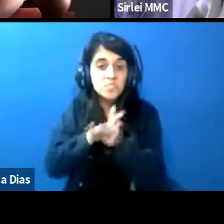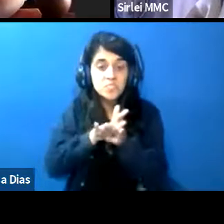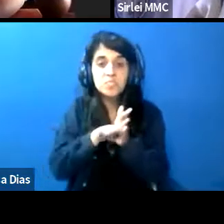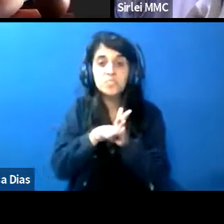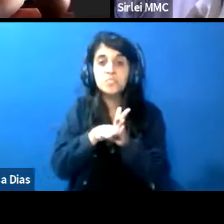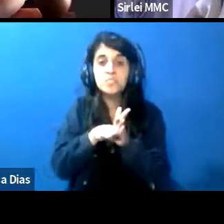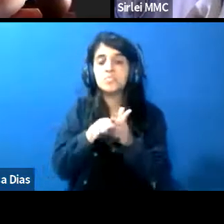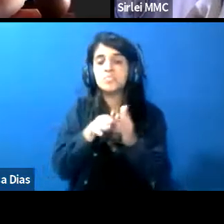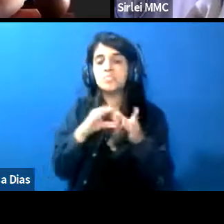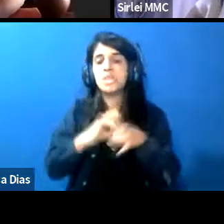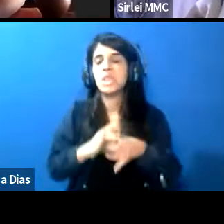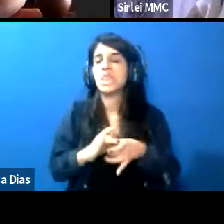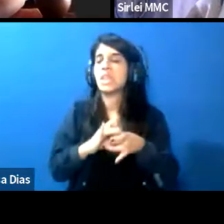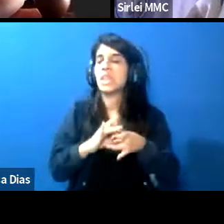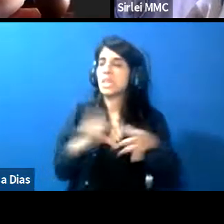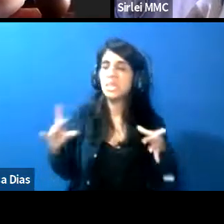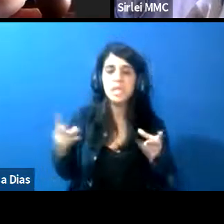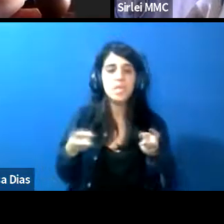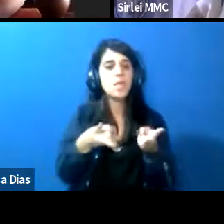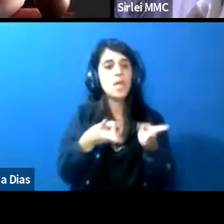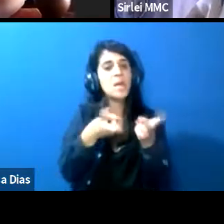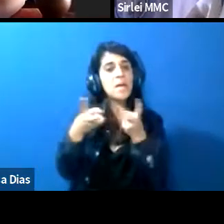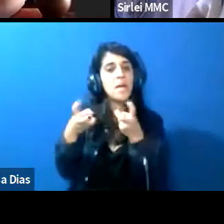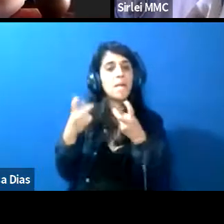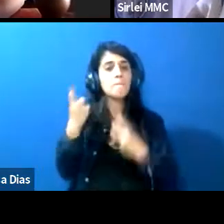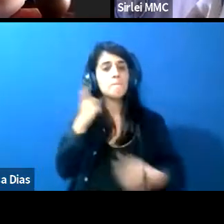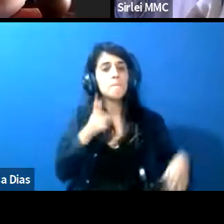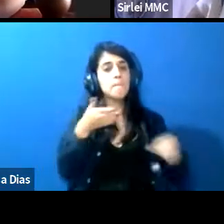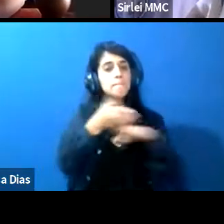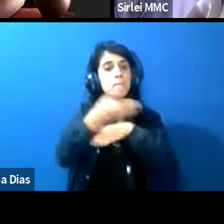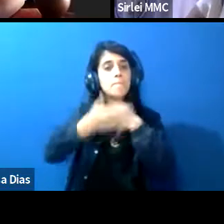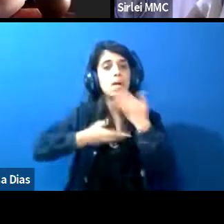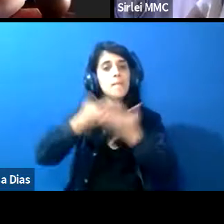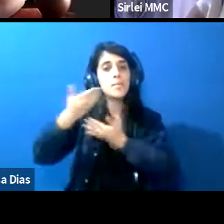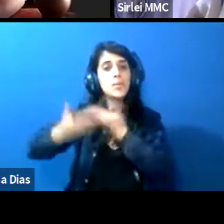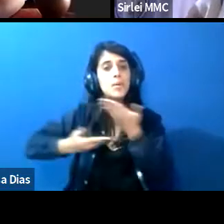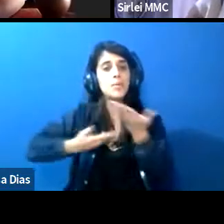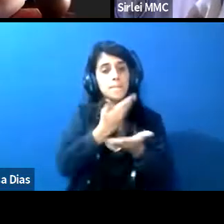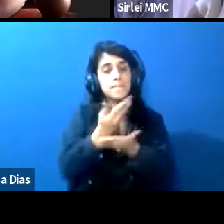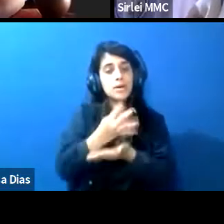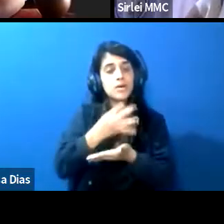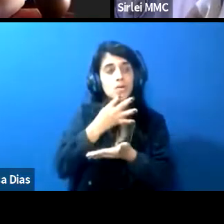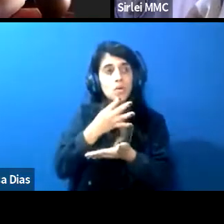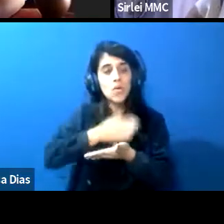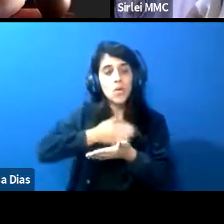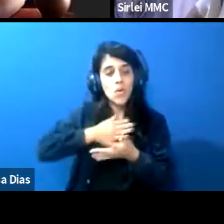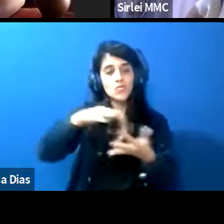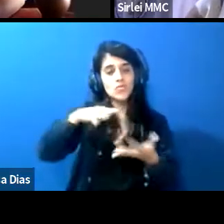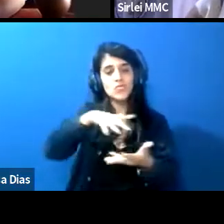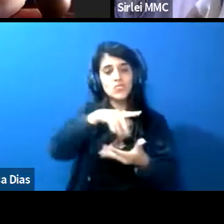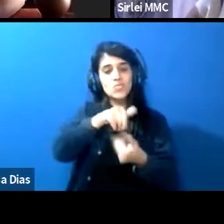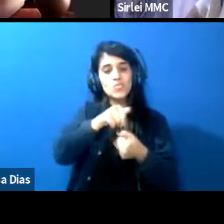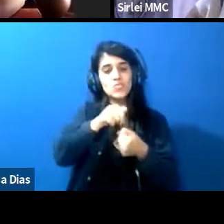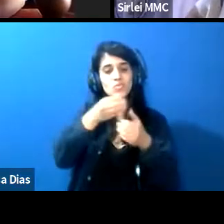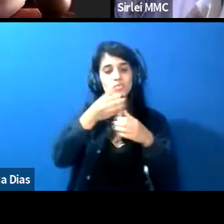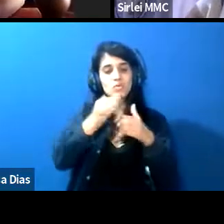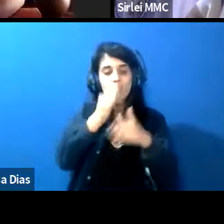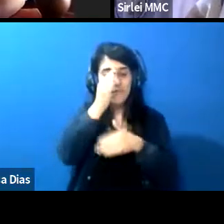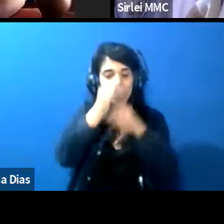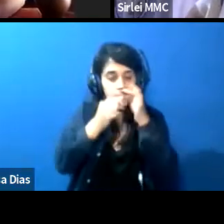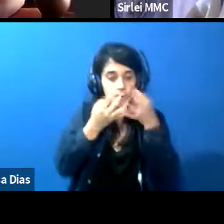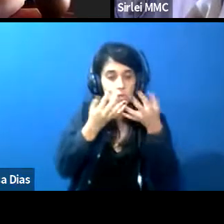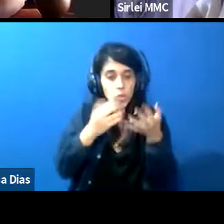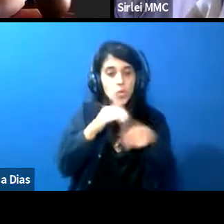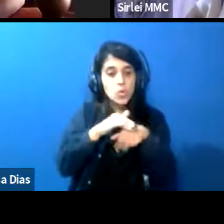identificam muito e gostam muito, participam muito, né, desse universo do plantio e do colher e do plantar